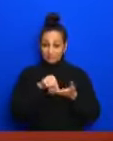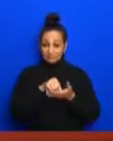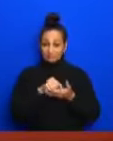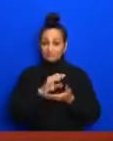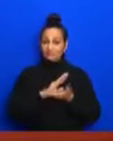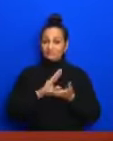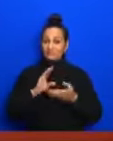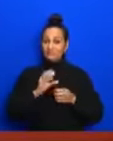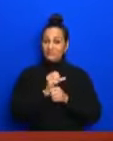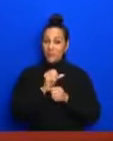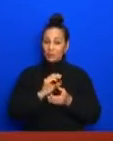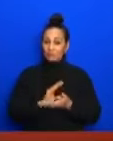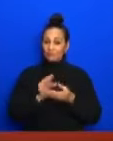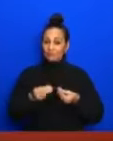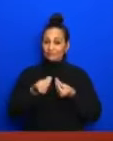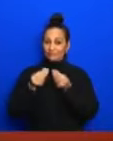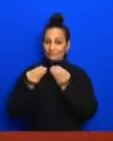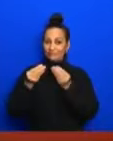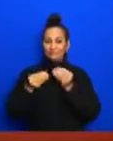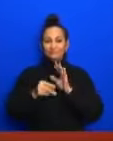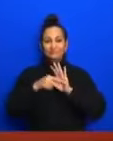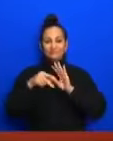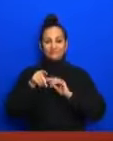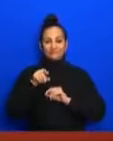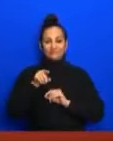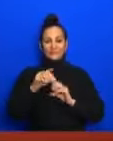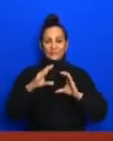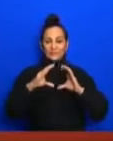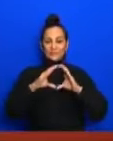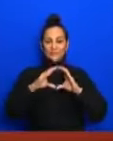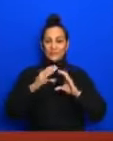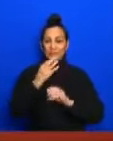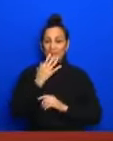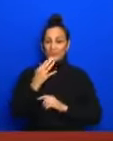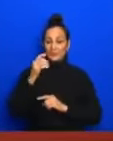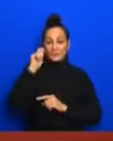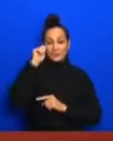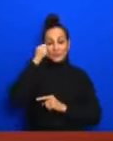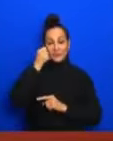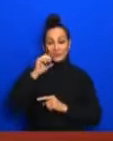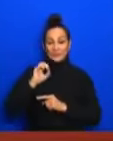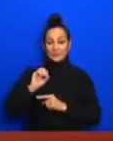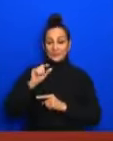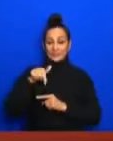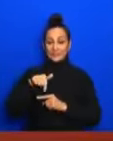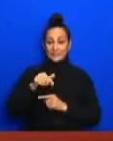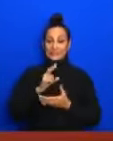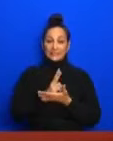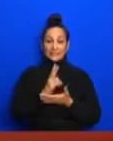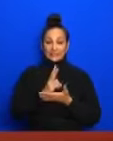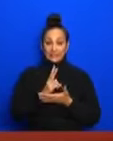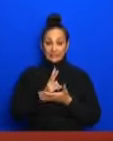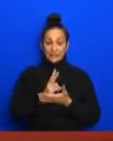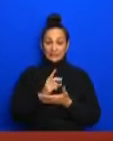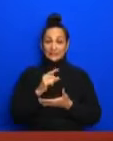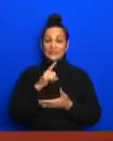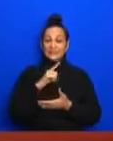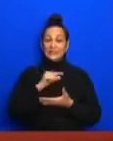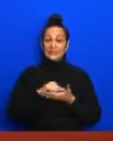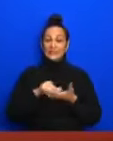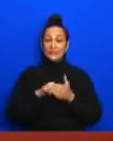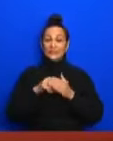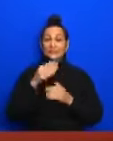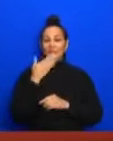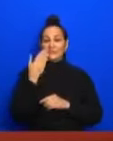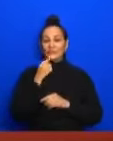marcando, o prêmio está acumulado, pode sair para você, hein? Bola preta 07, preta 07. Na sequência tem Loto